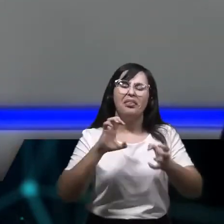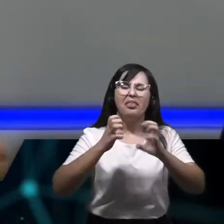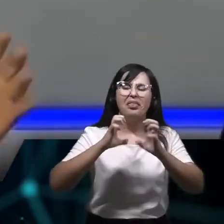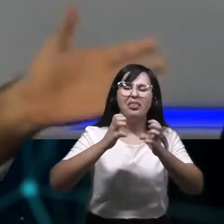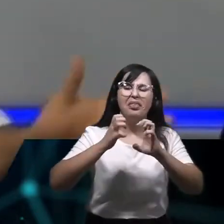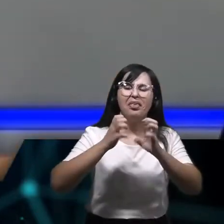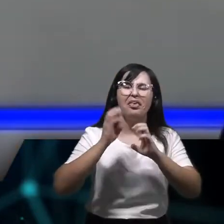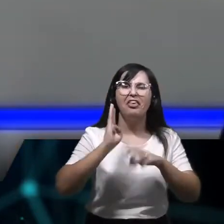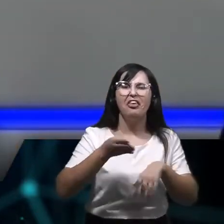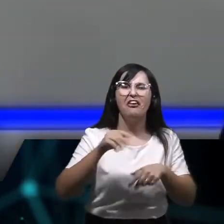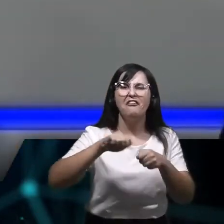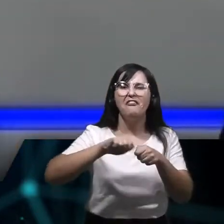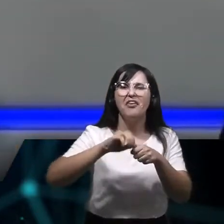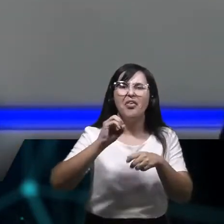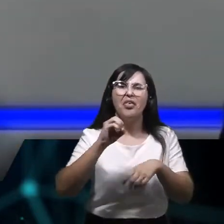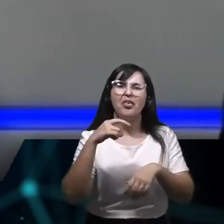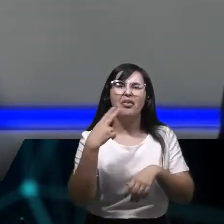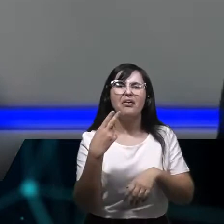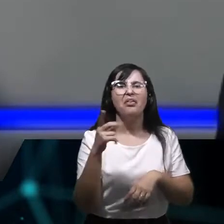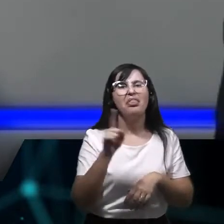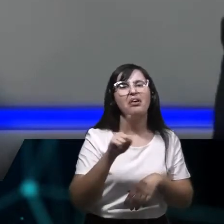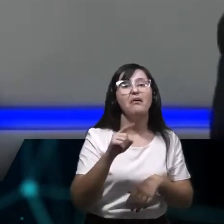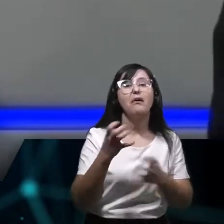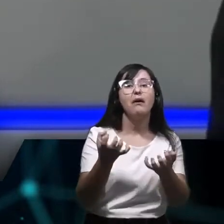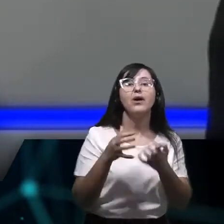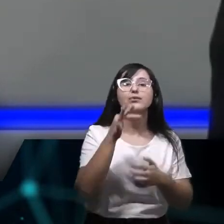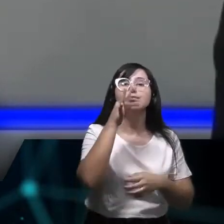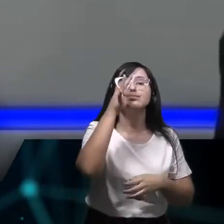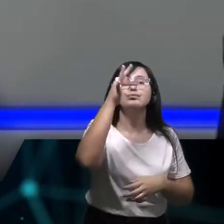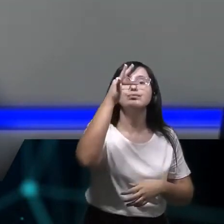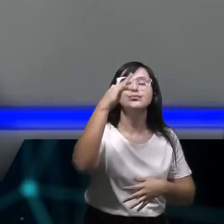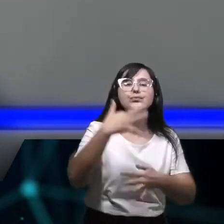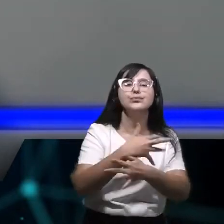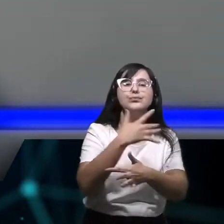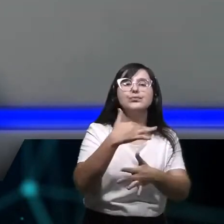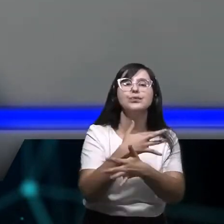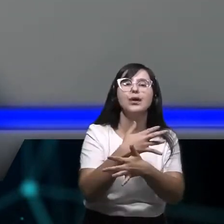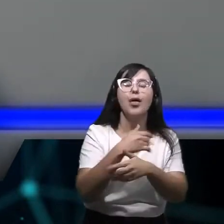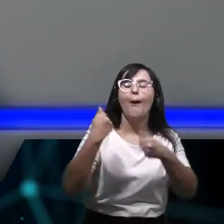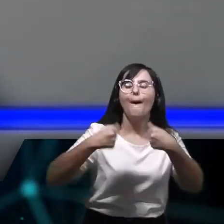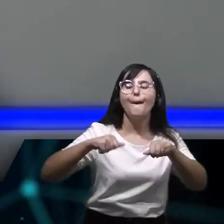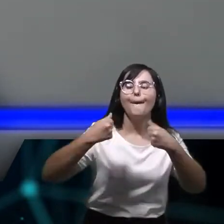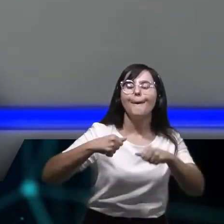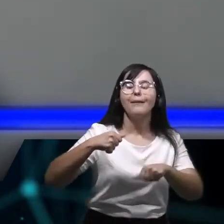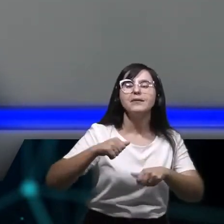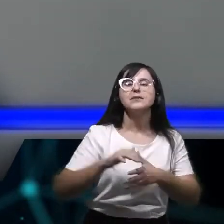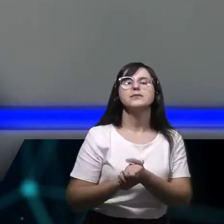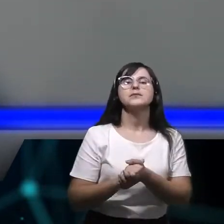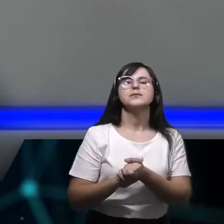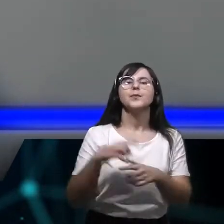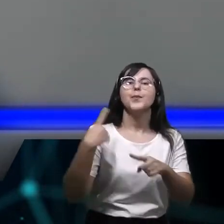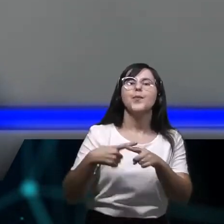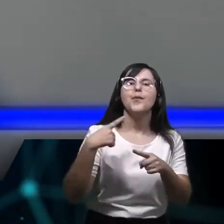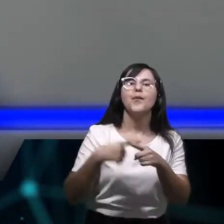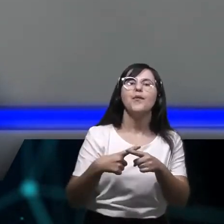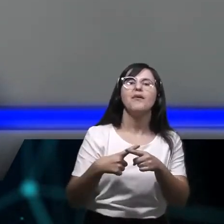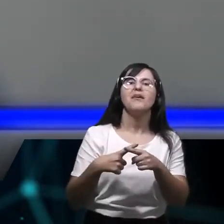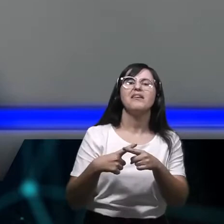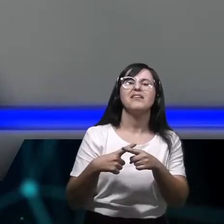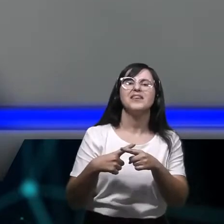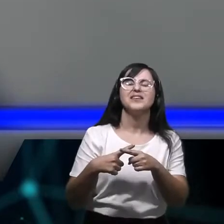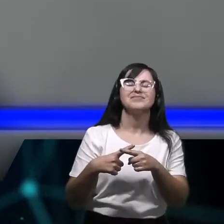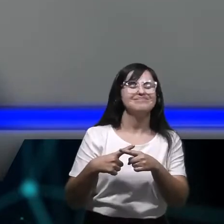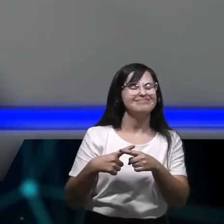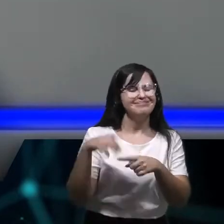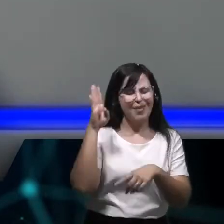que já fez, que não fez, isso, aquilo, outro. Eu quero saber do futuro de Brejo. O Brejo está precisando, urgente, de sair desse buraco que meteram o